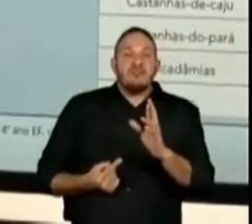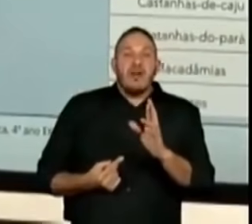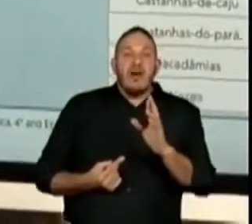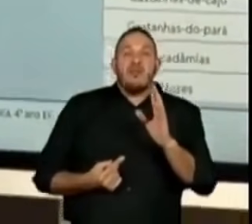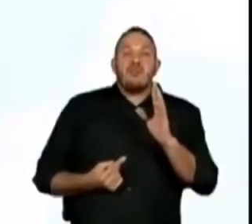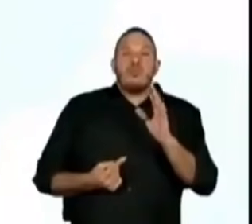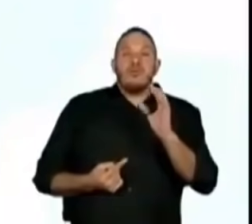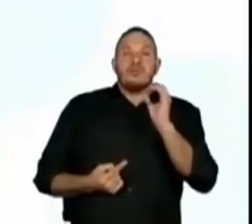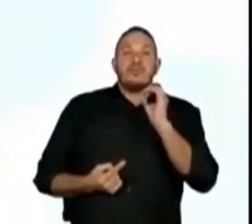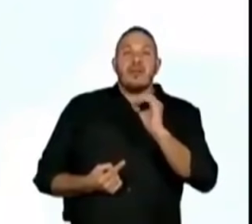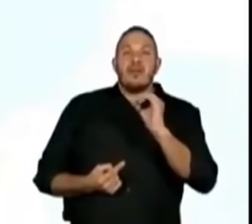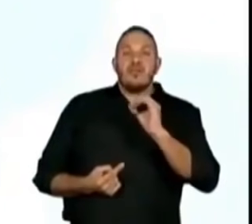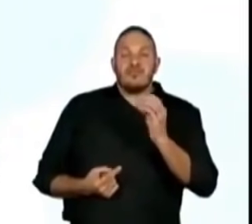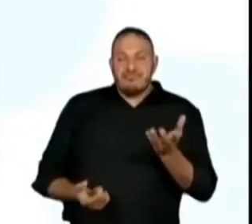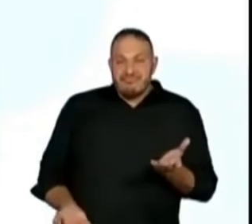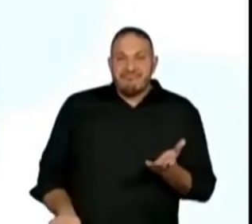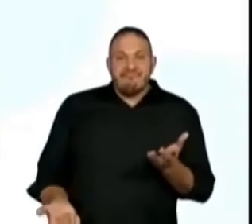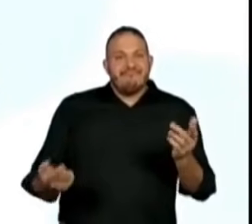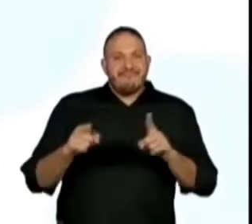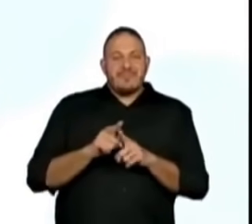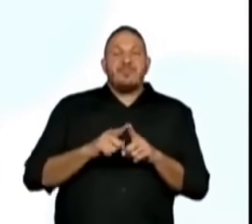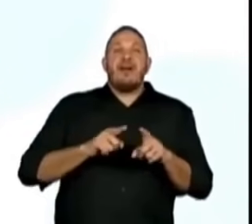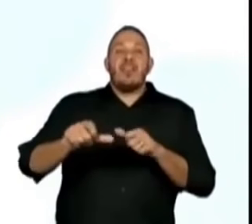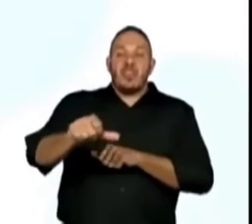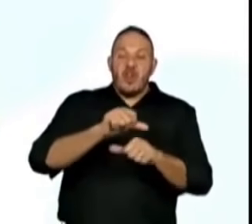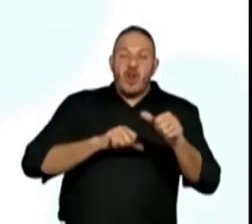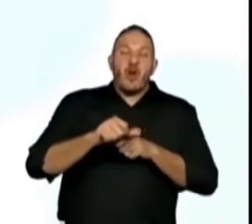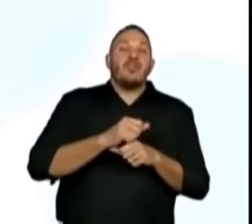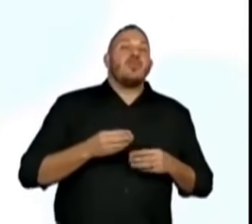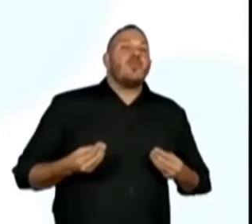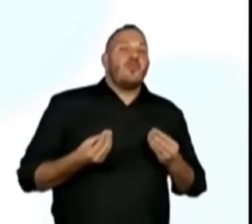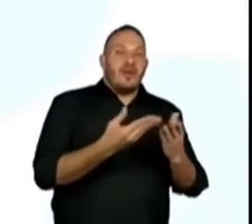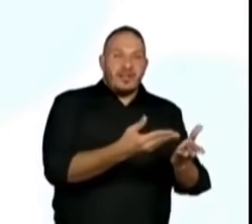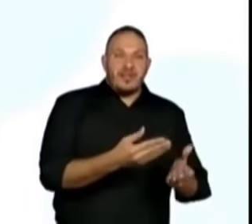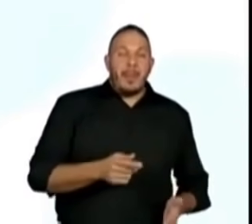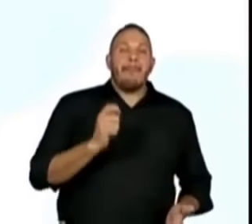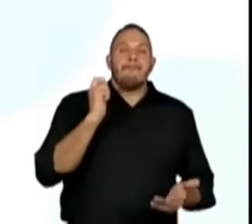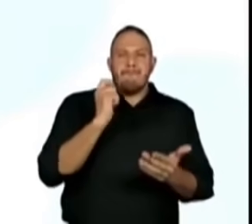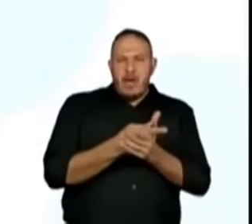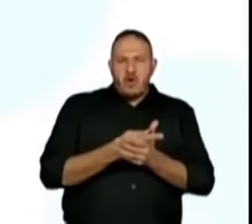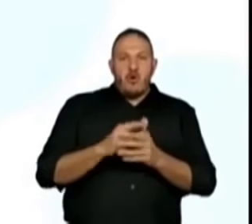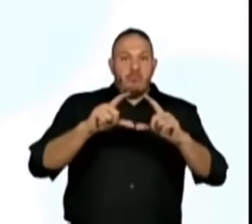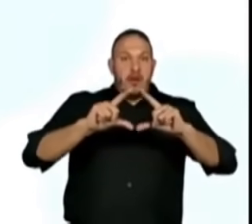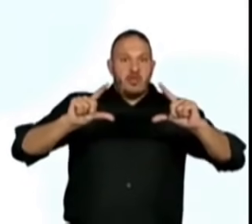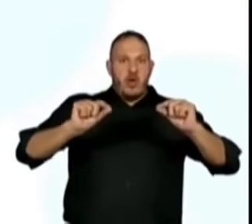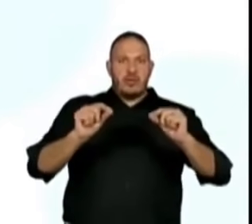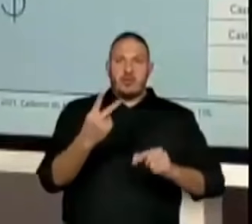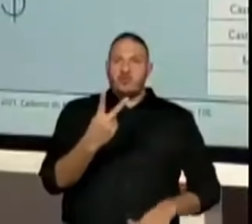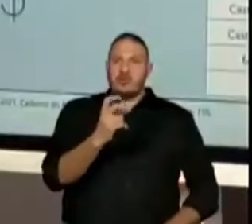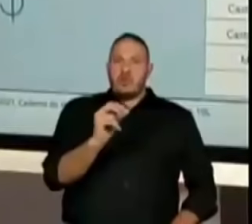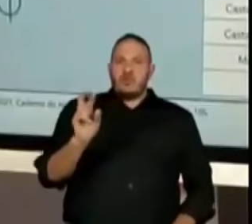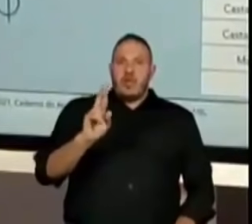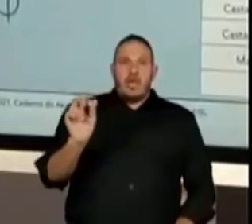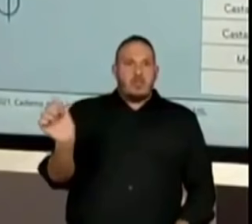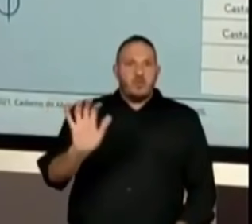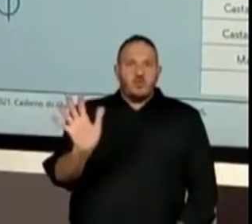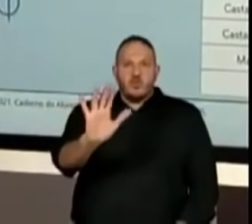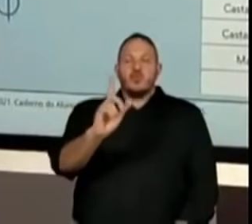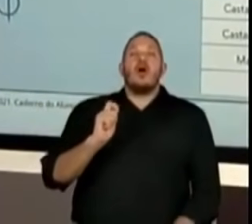né? Então, o troco, né, foi de. Ele pagou com uma nota de R$ 200, uma compra